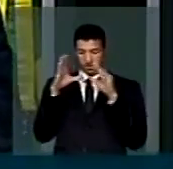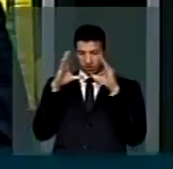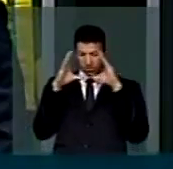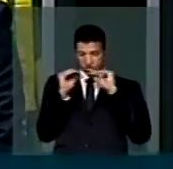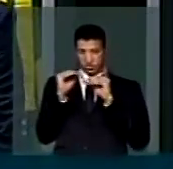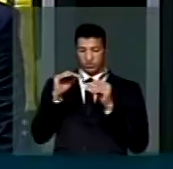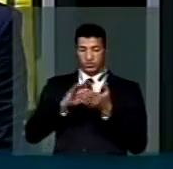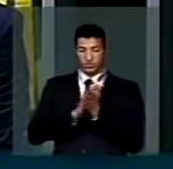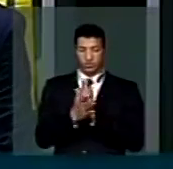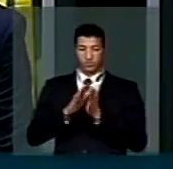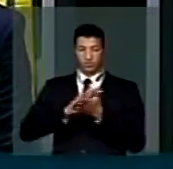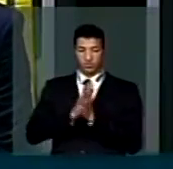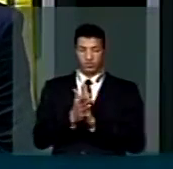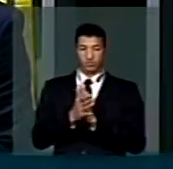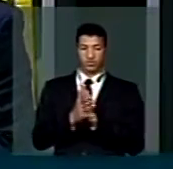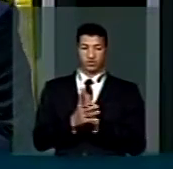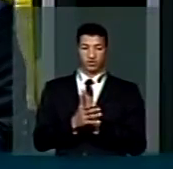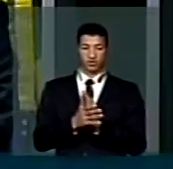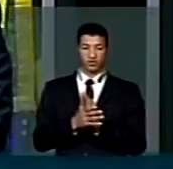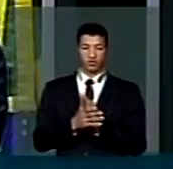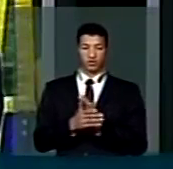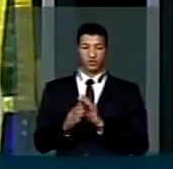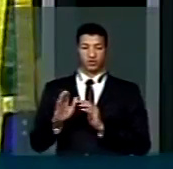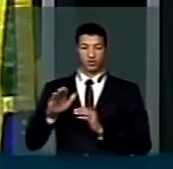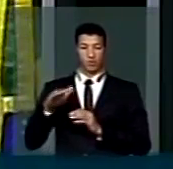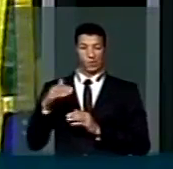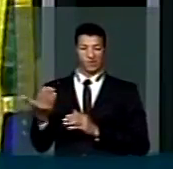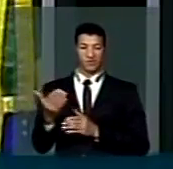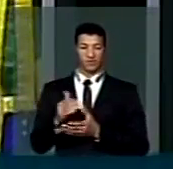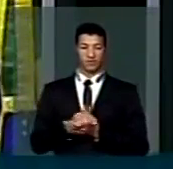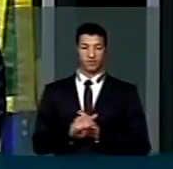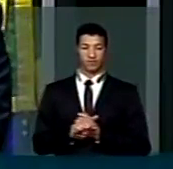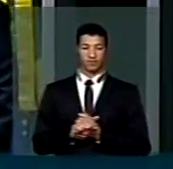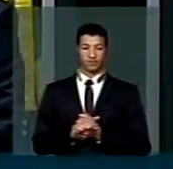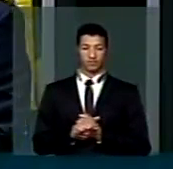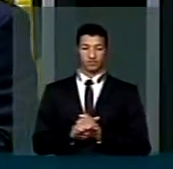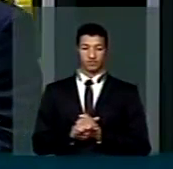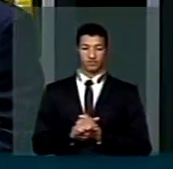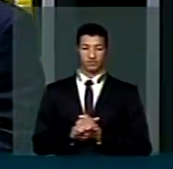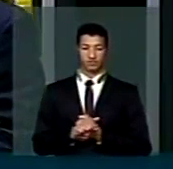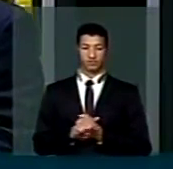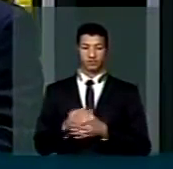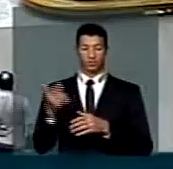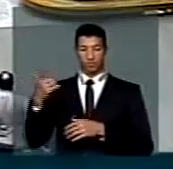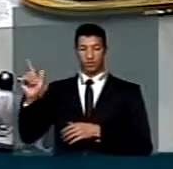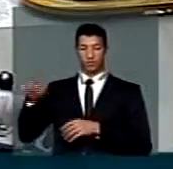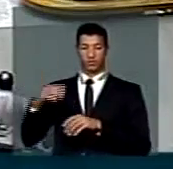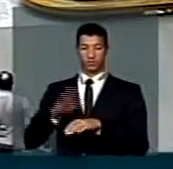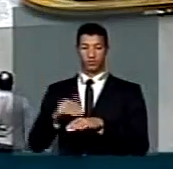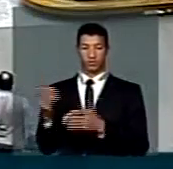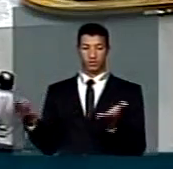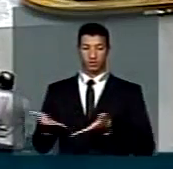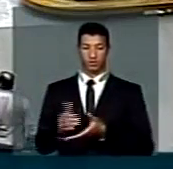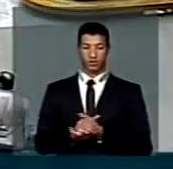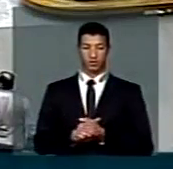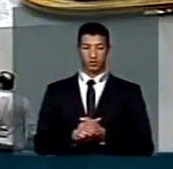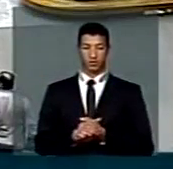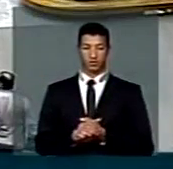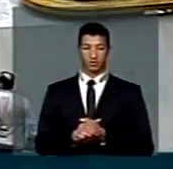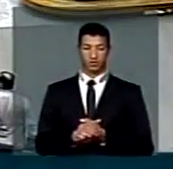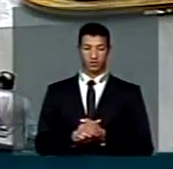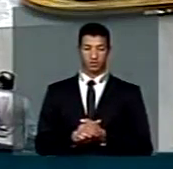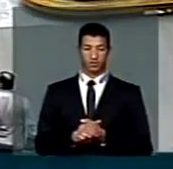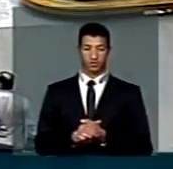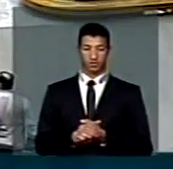escuros da escravidão. Quando? Agradeço, deputado Mandetta. O próximo orador inscrito no grande expediente. Para terminar,